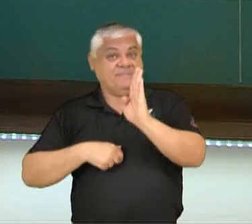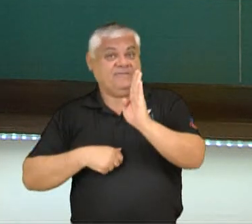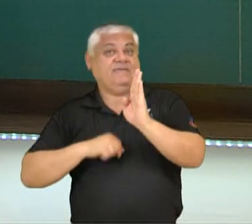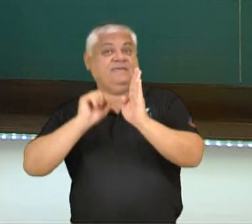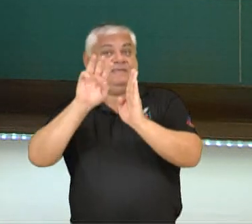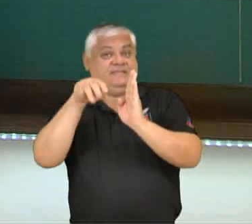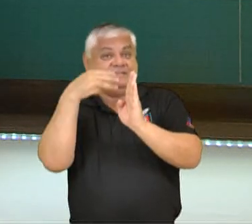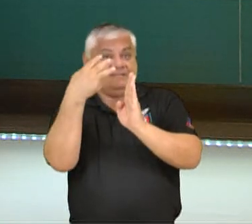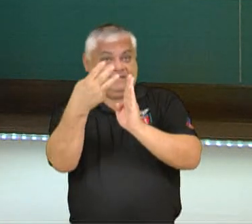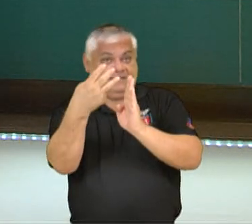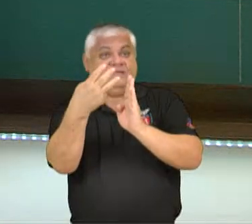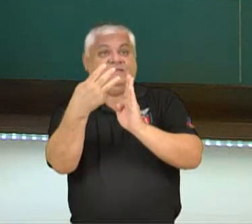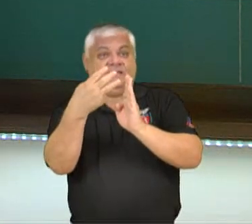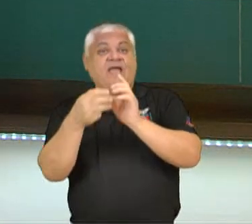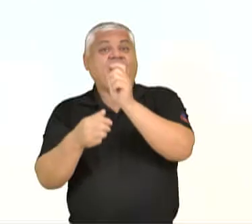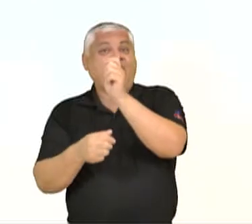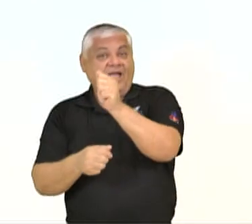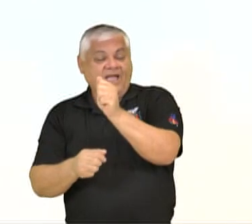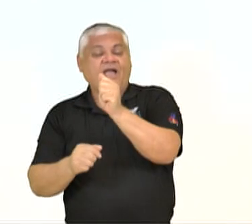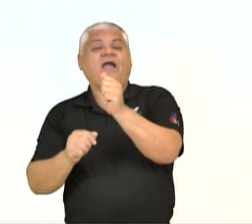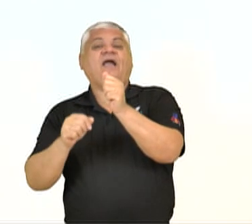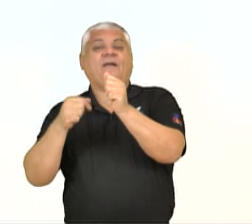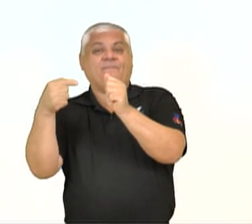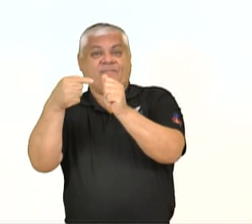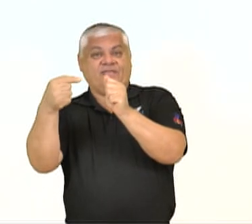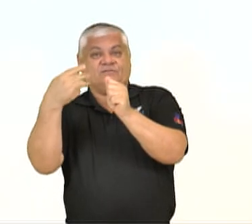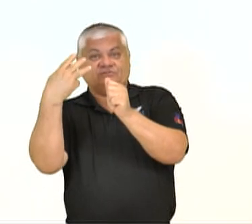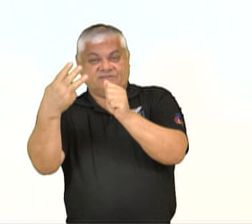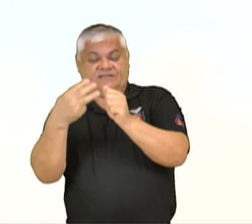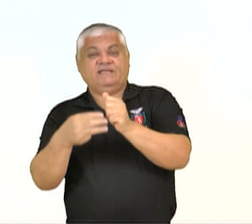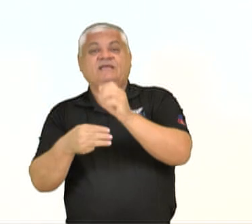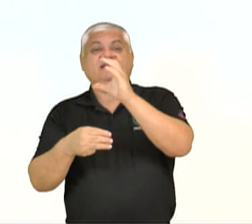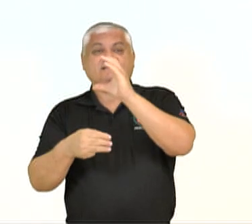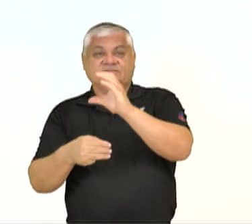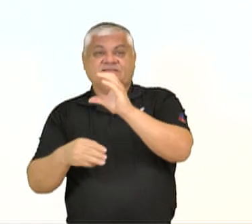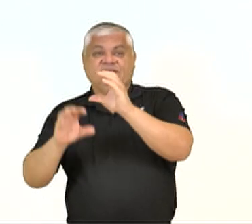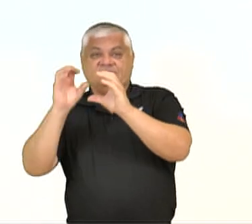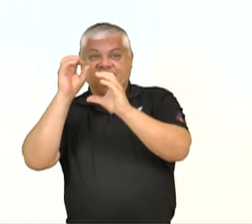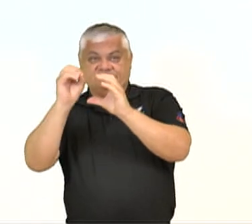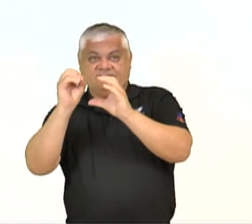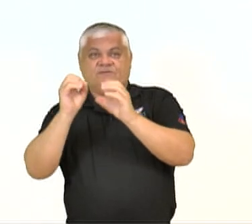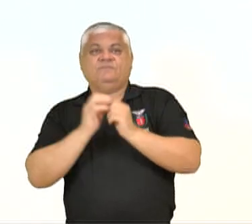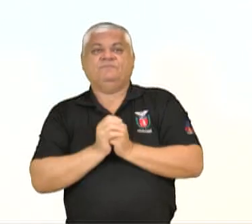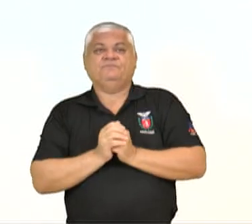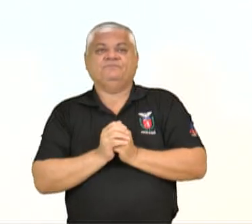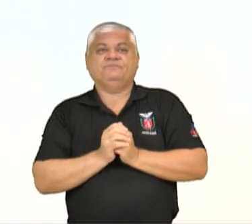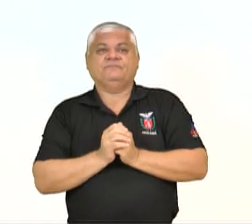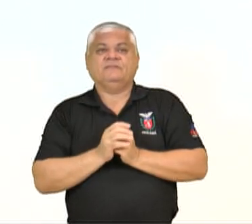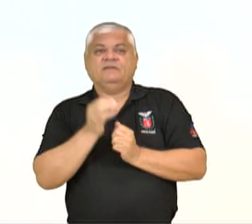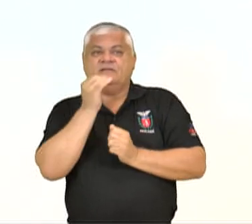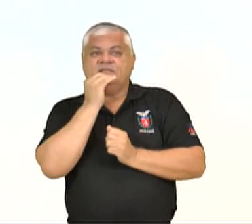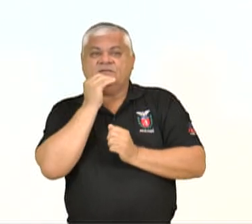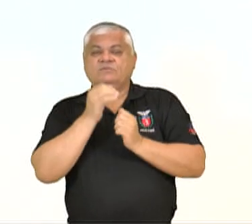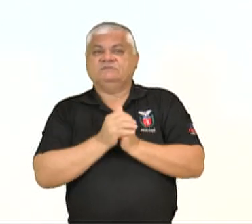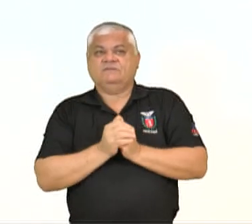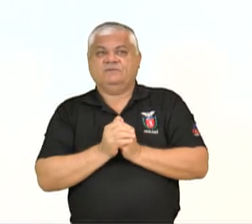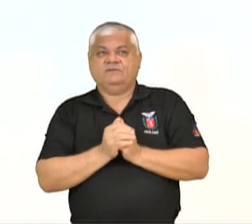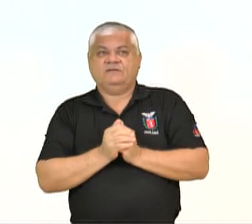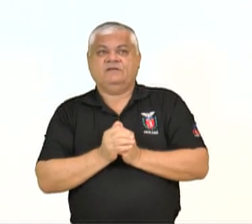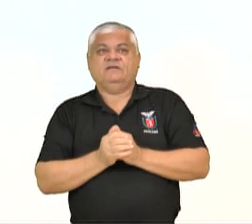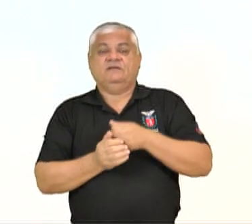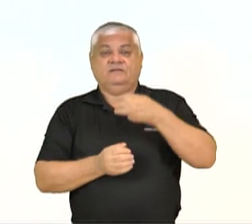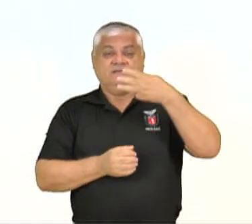3, a igual a menos 3 e c igual a 0, nós teremos então que o y do vértice vai ser 3